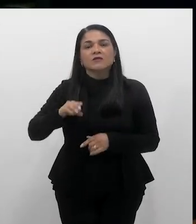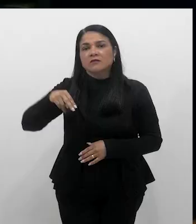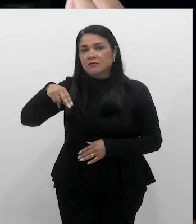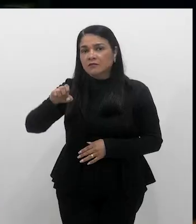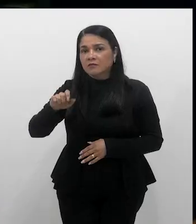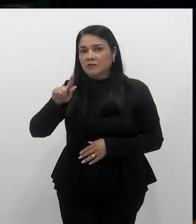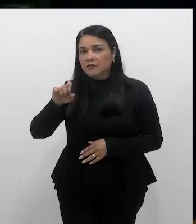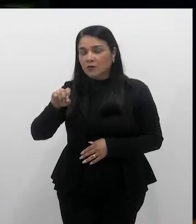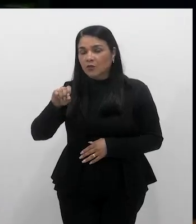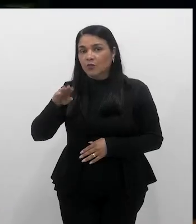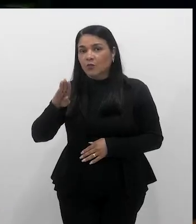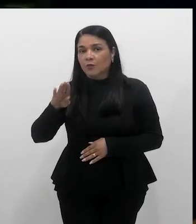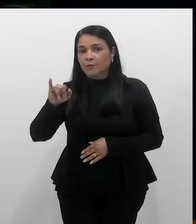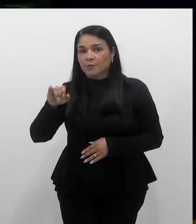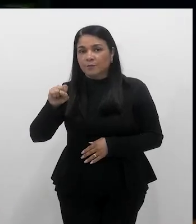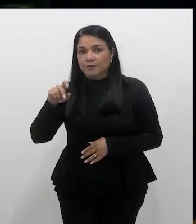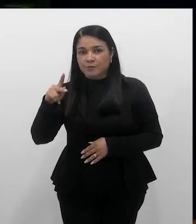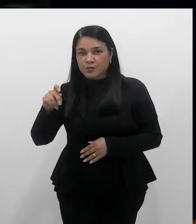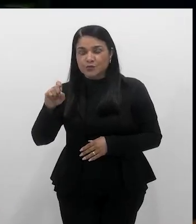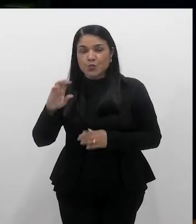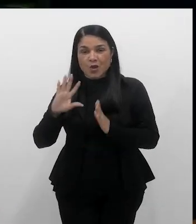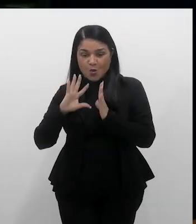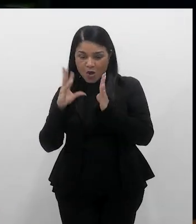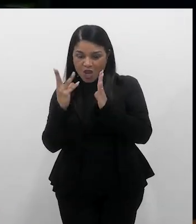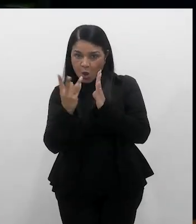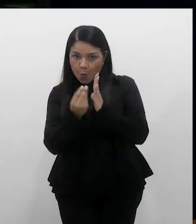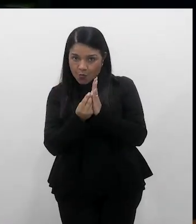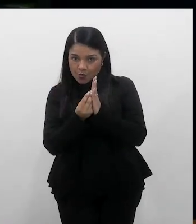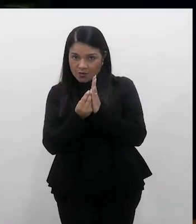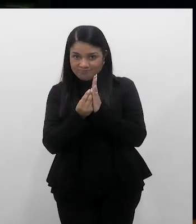o Nego Bispo era um quilombola, né, que